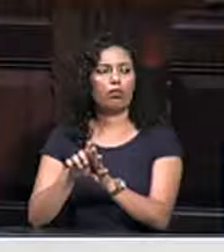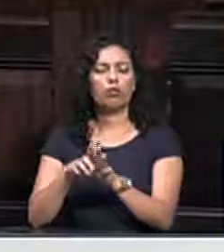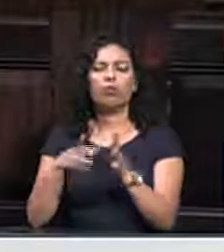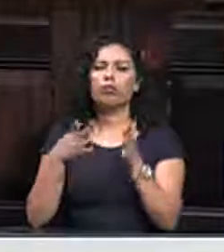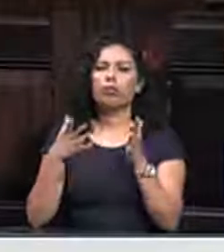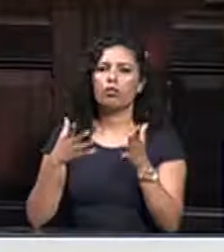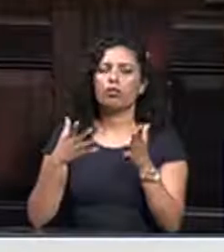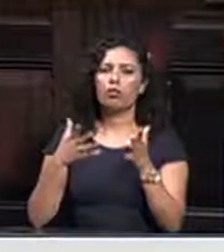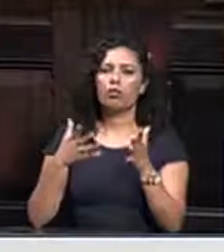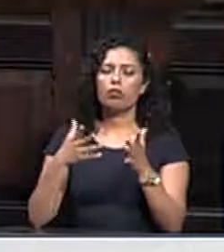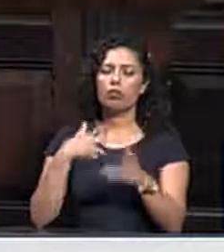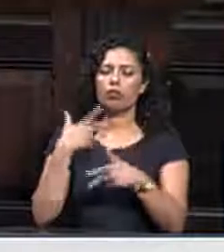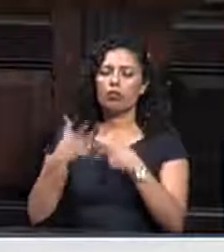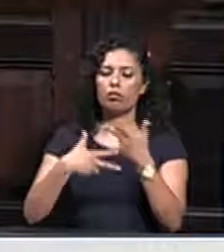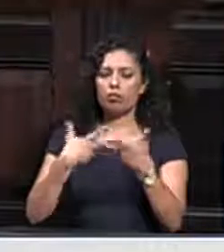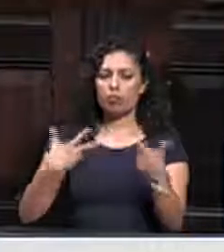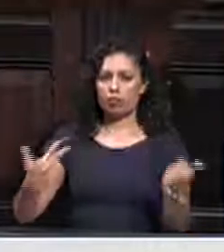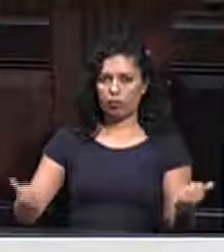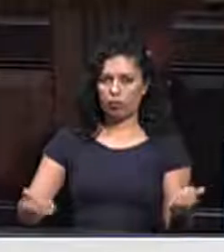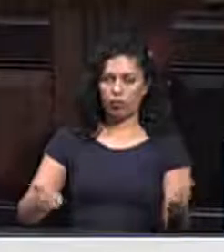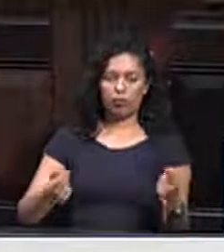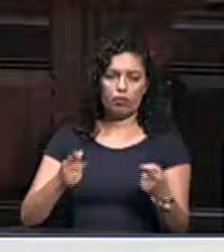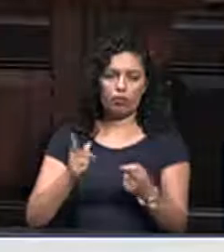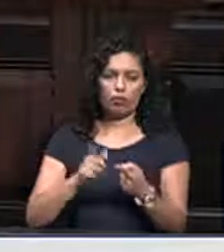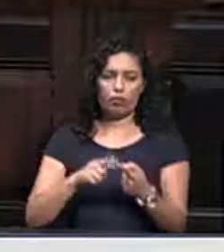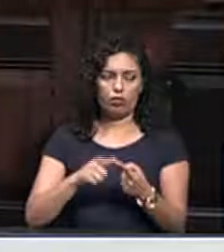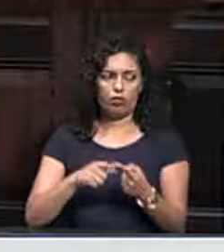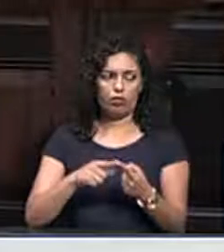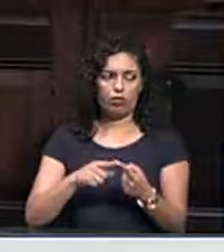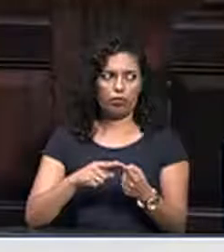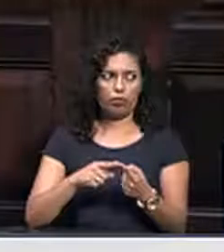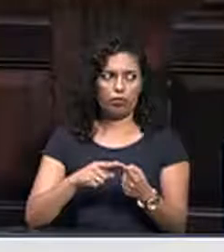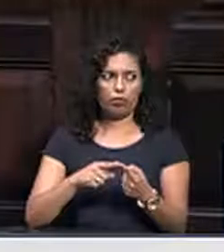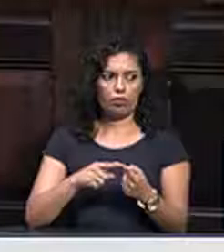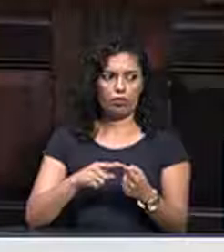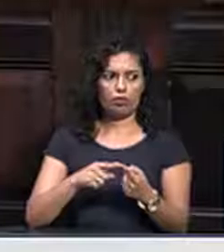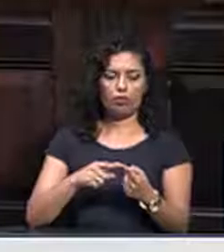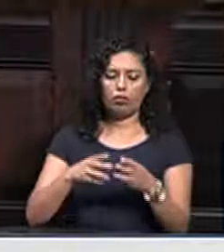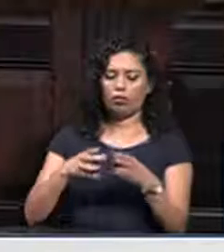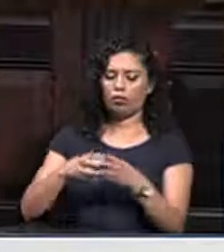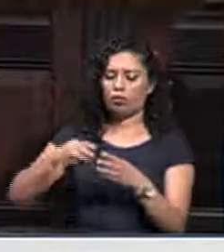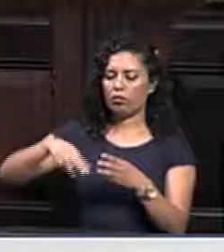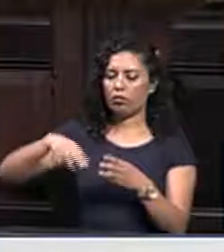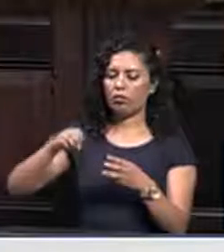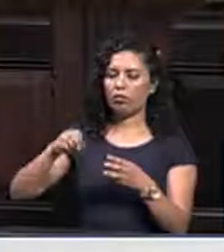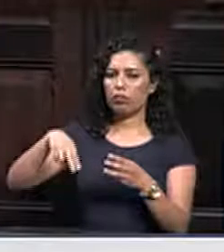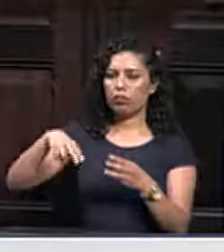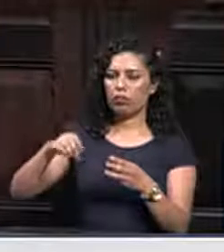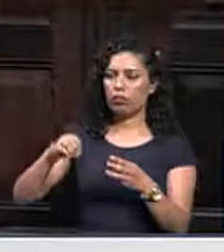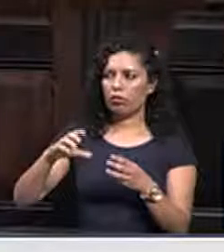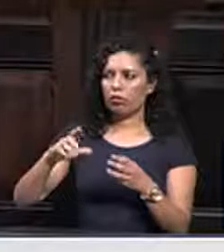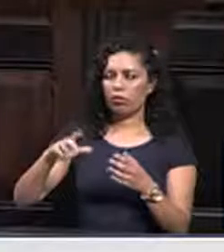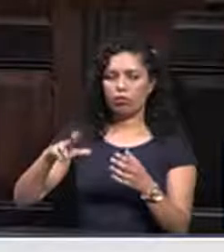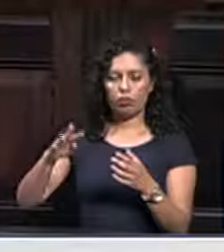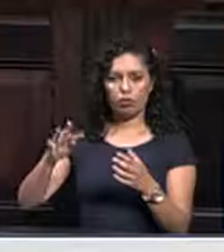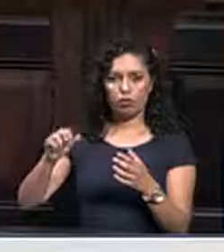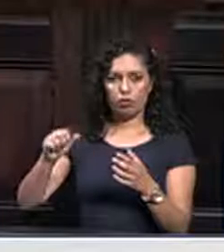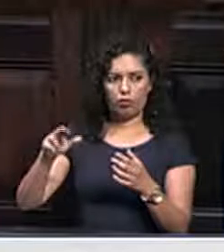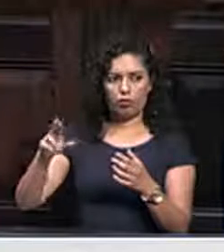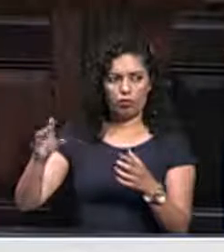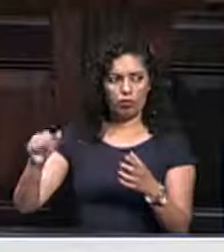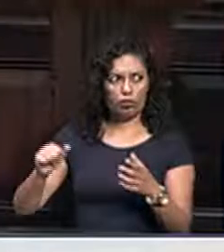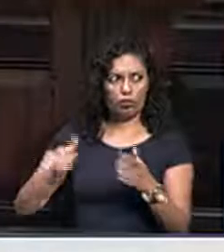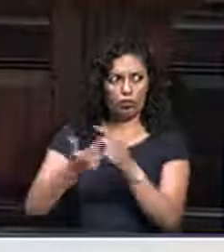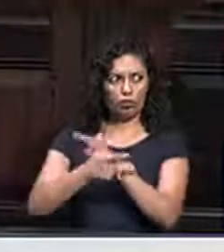argumentos. Primeiro, a monocultura, ela só vai se expandir sobre áreas